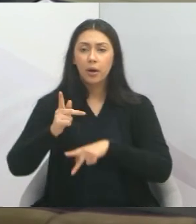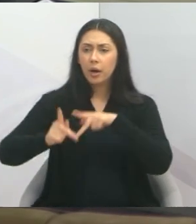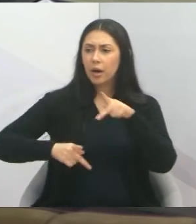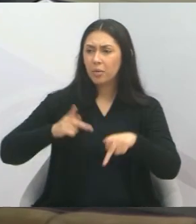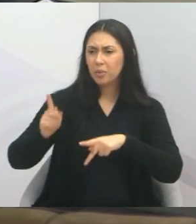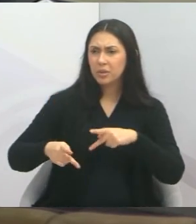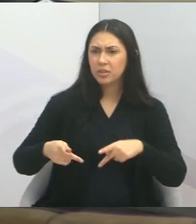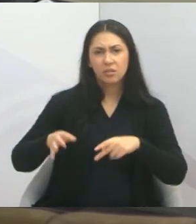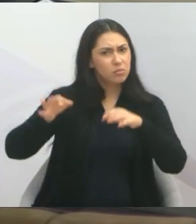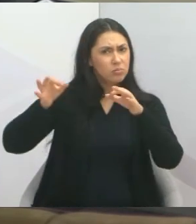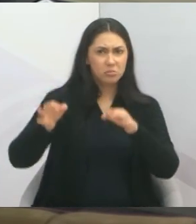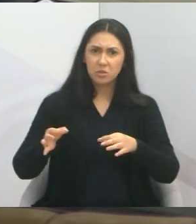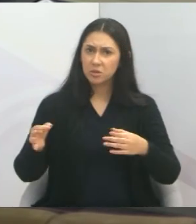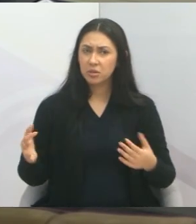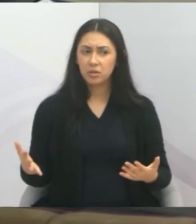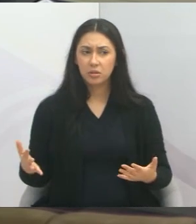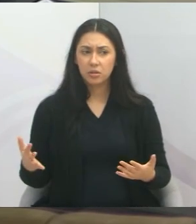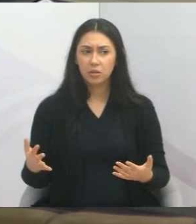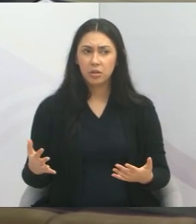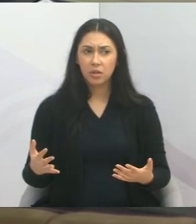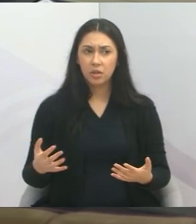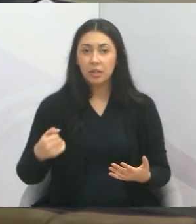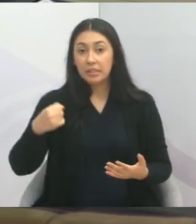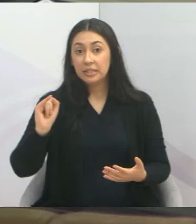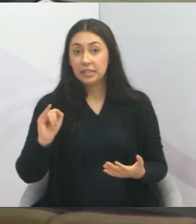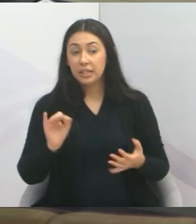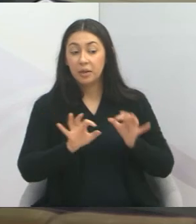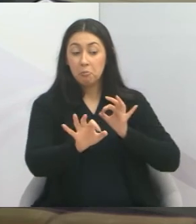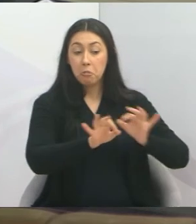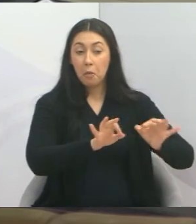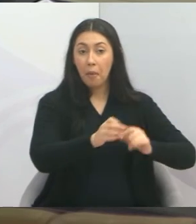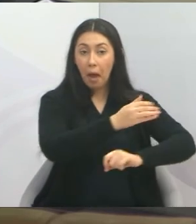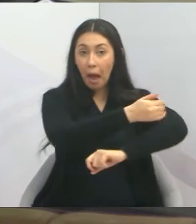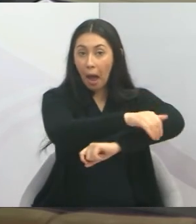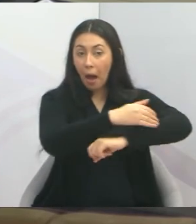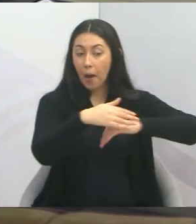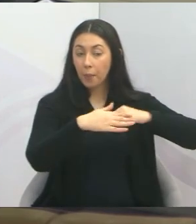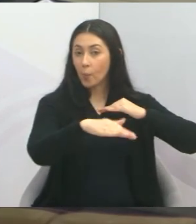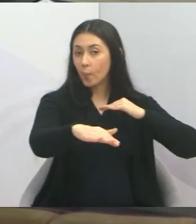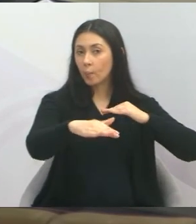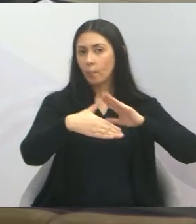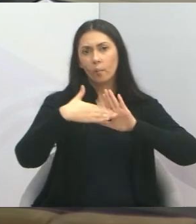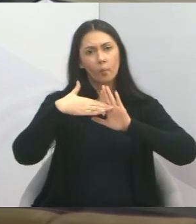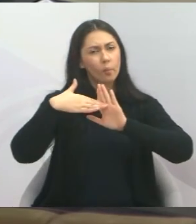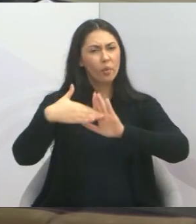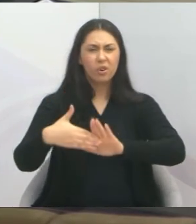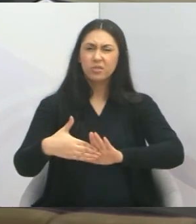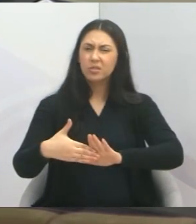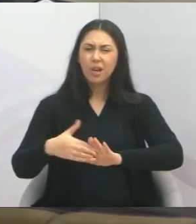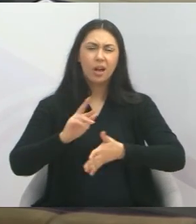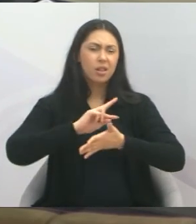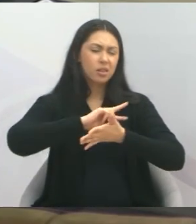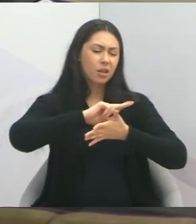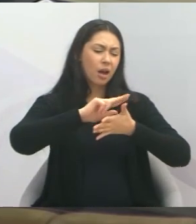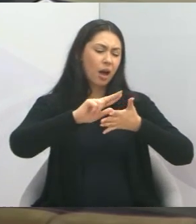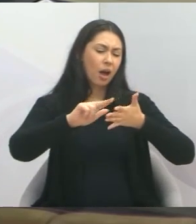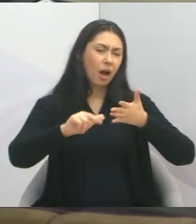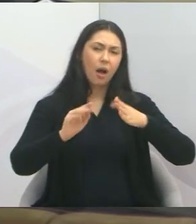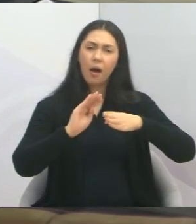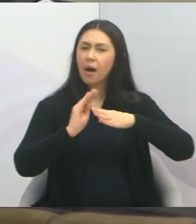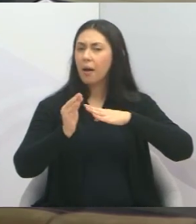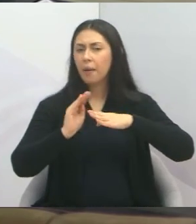completamente de vazão esse fazer nessa estrada aí vai desafogar o centro da cidade E aí vai beneficiar Jardim Maria Amélia